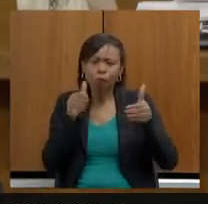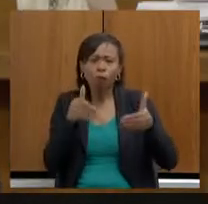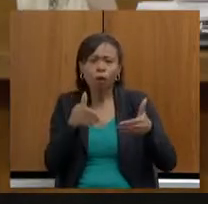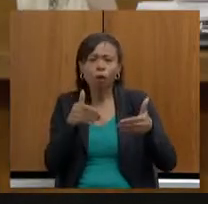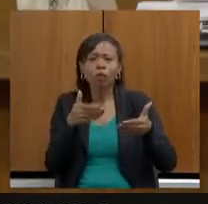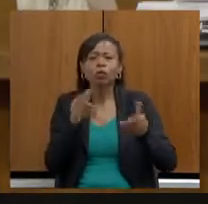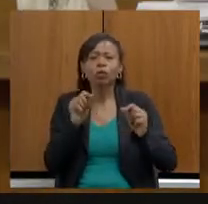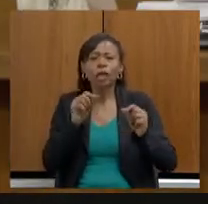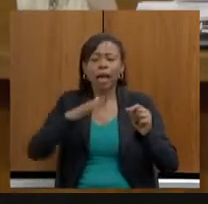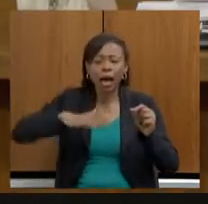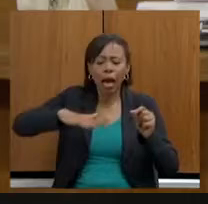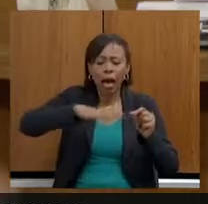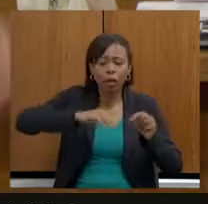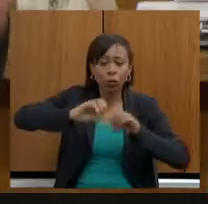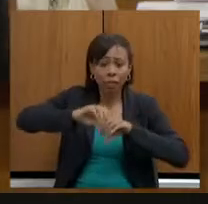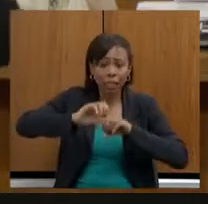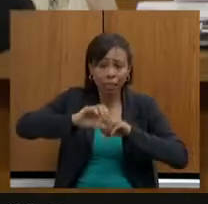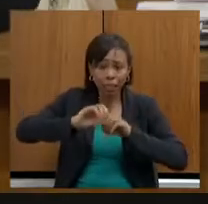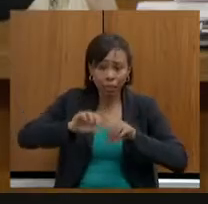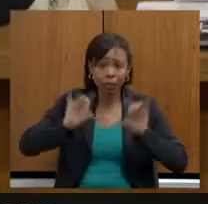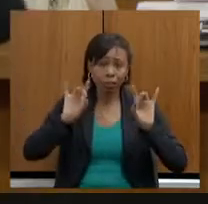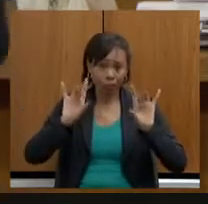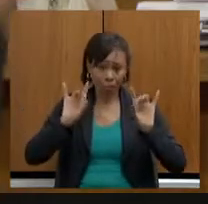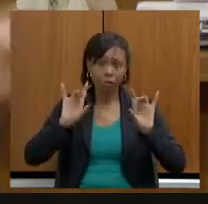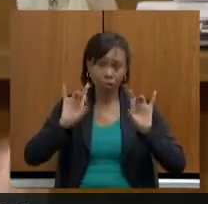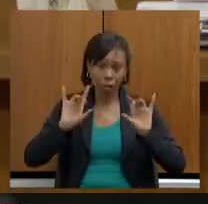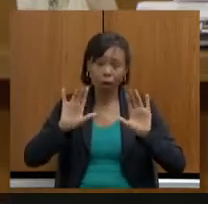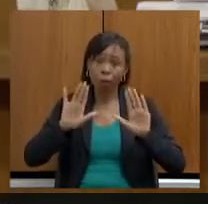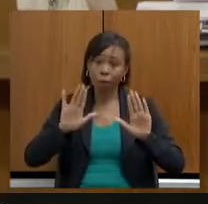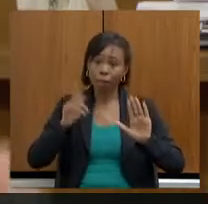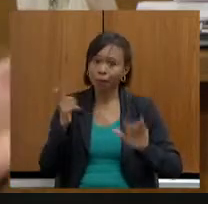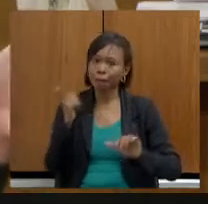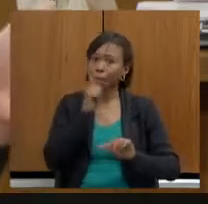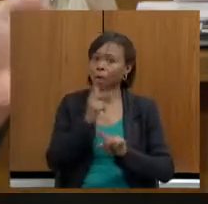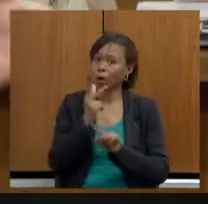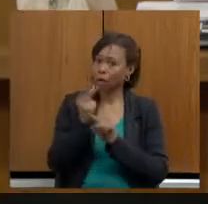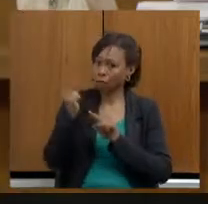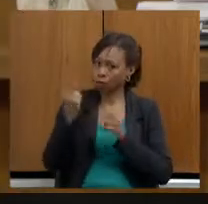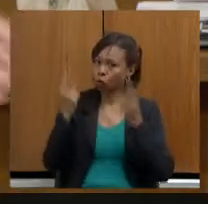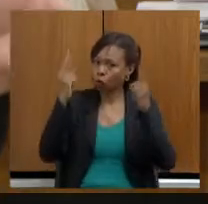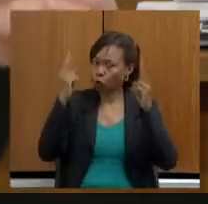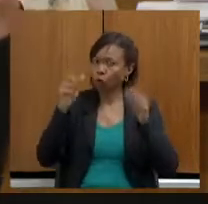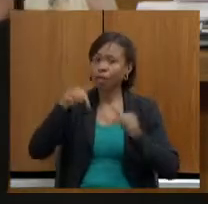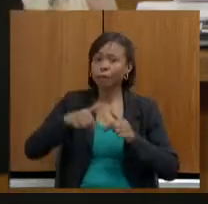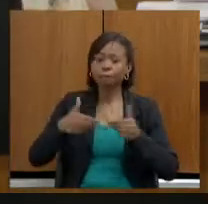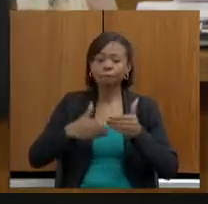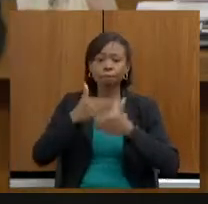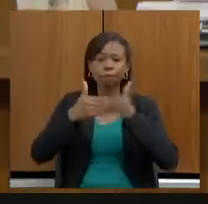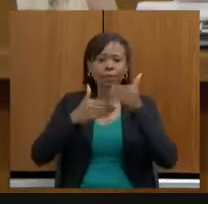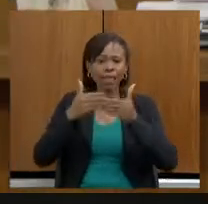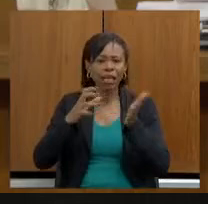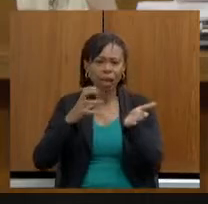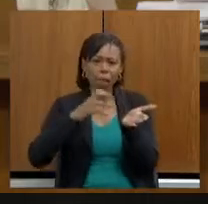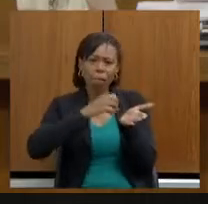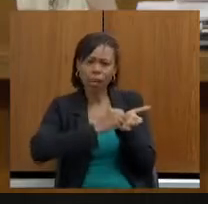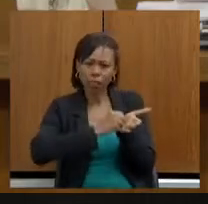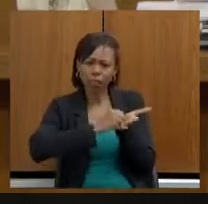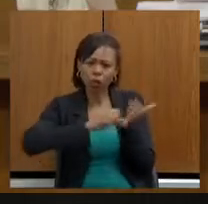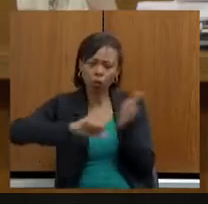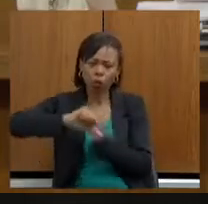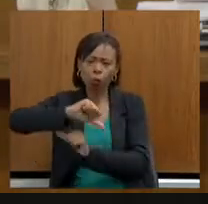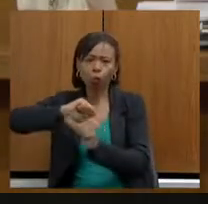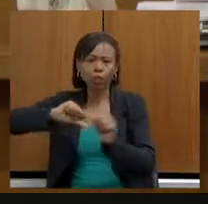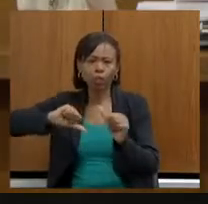à da educação especial mas que vai nos trazer um ganho enorme que é nesse processo agora de matrícula e transição